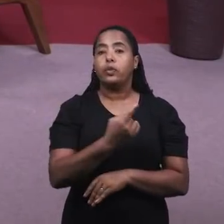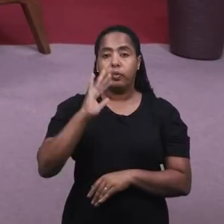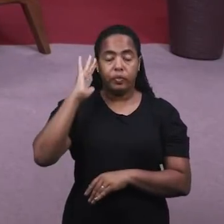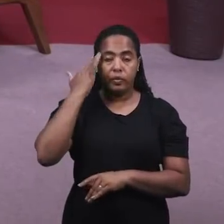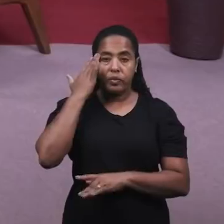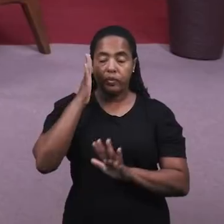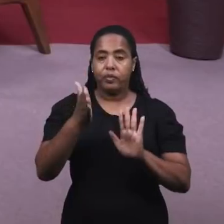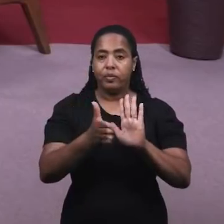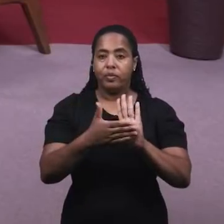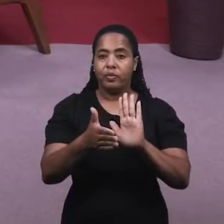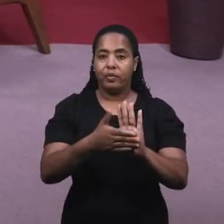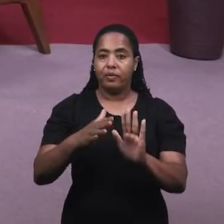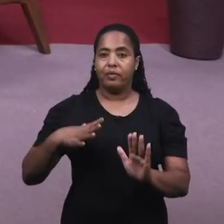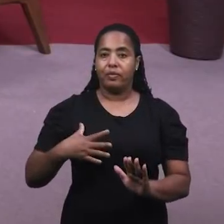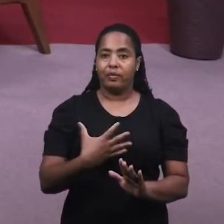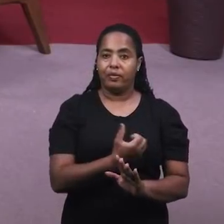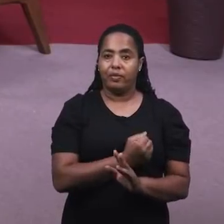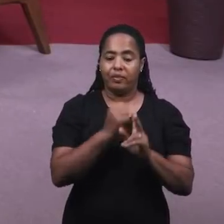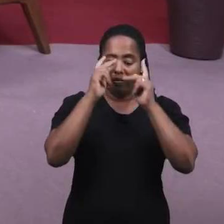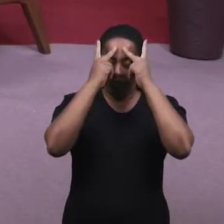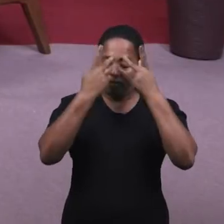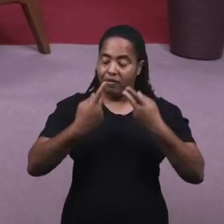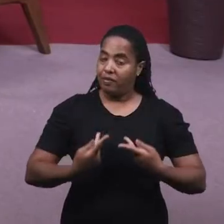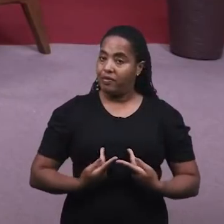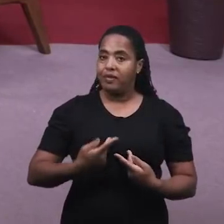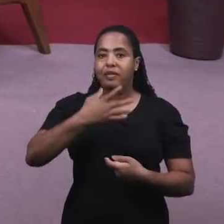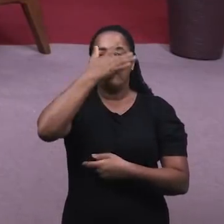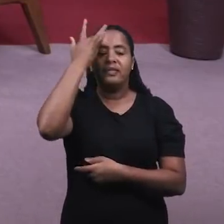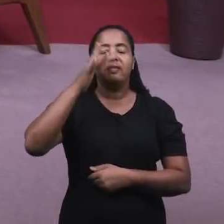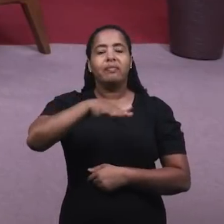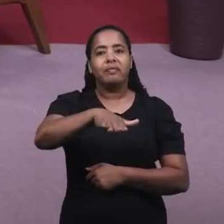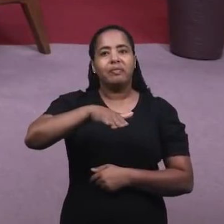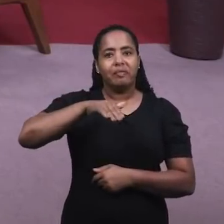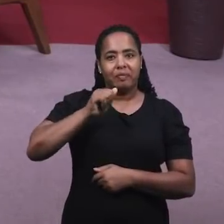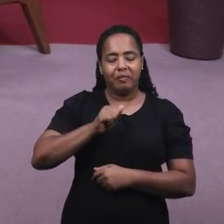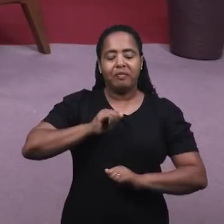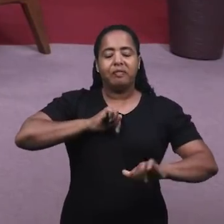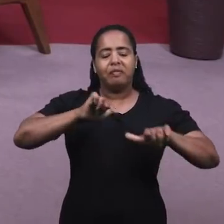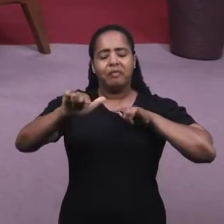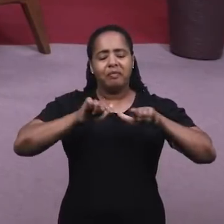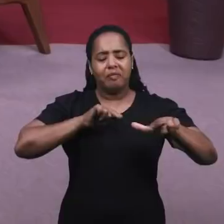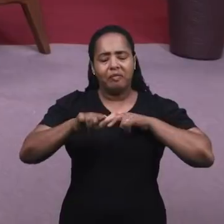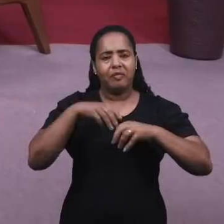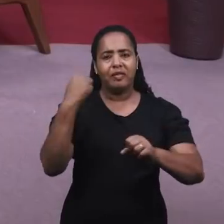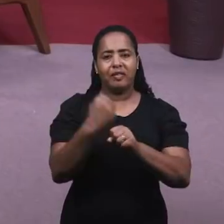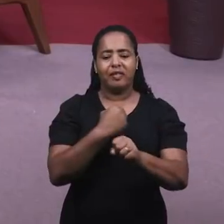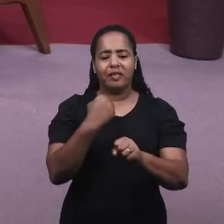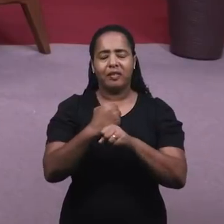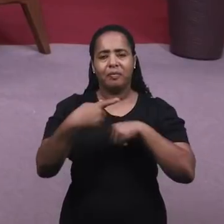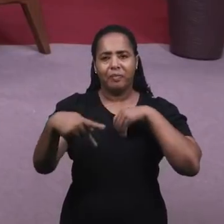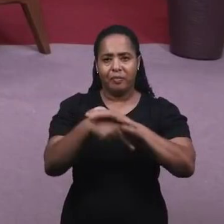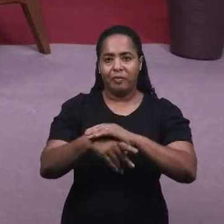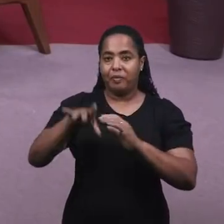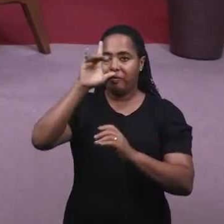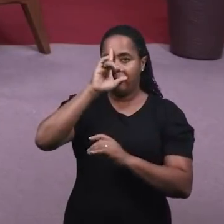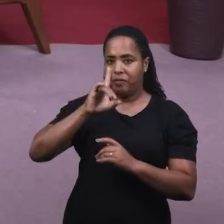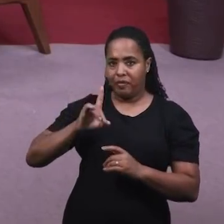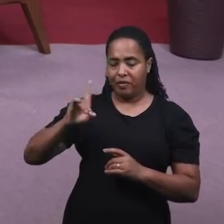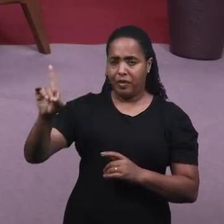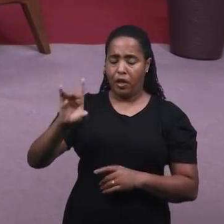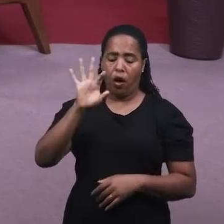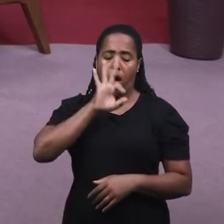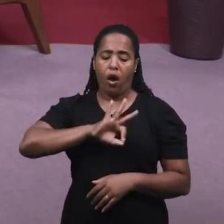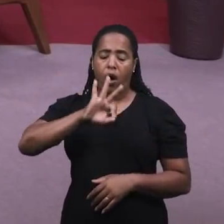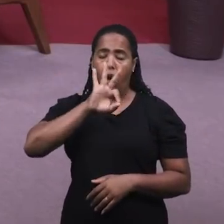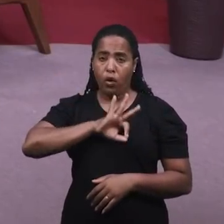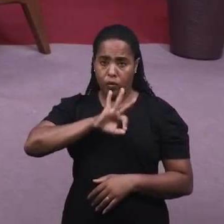Deus para a salvação do homem, daqueles que são chamados para trabalharem na obra de Deus e o